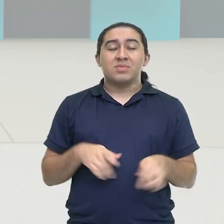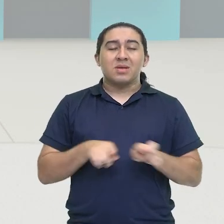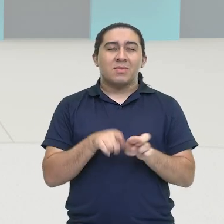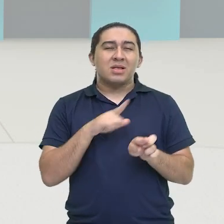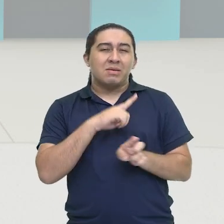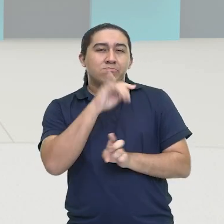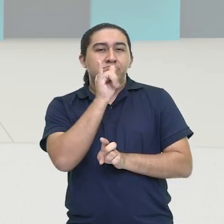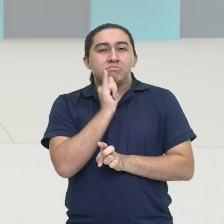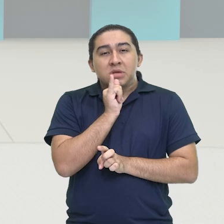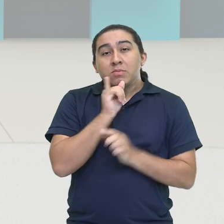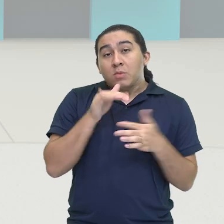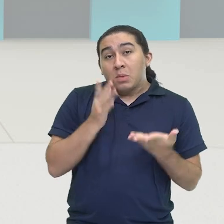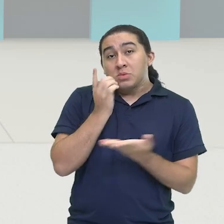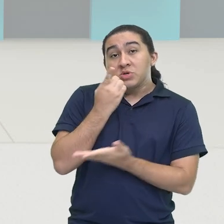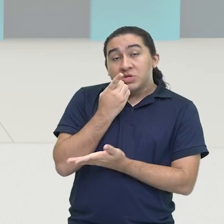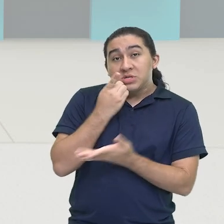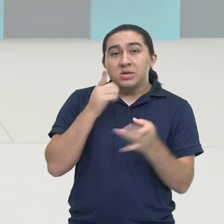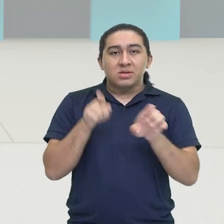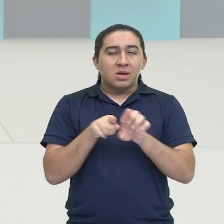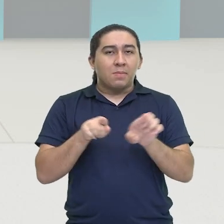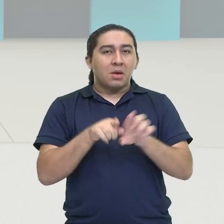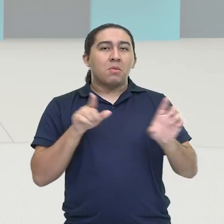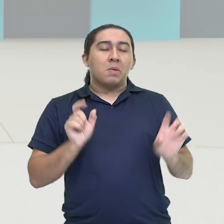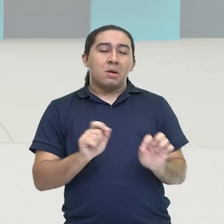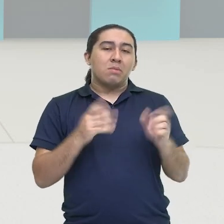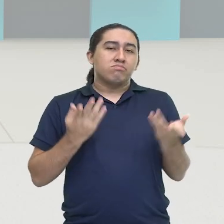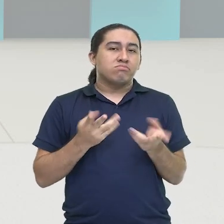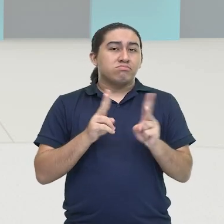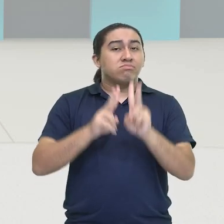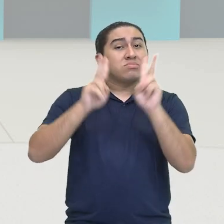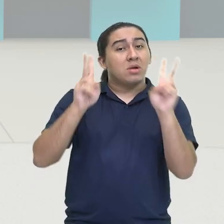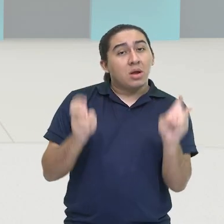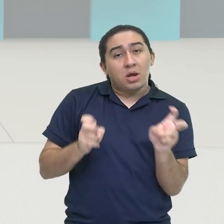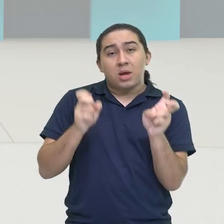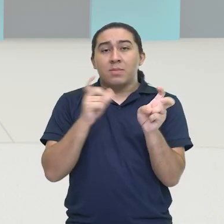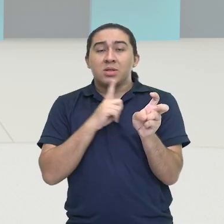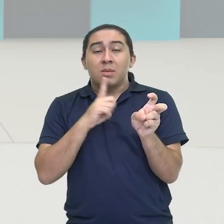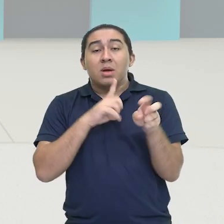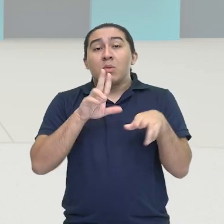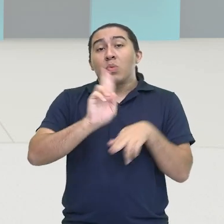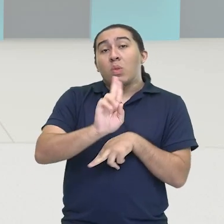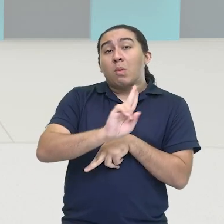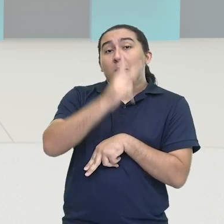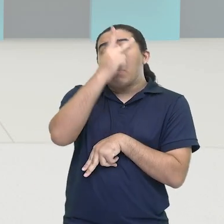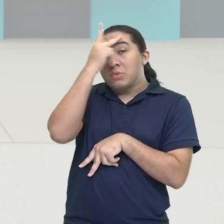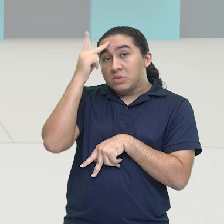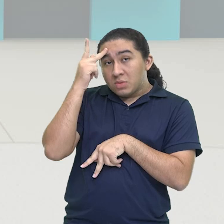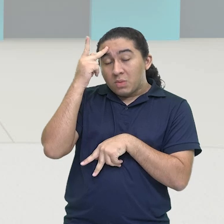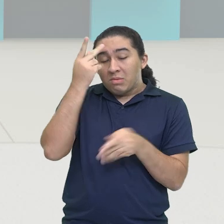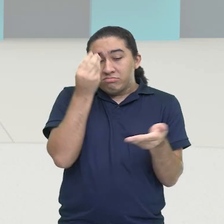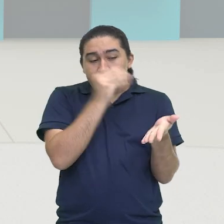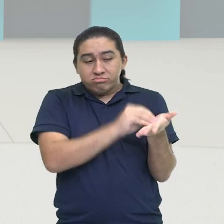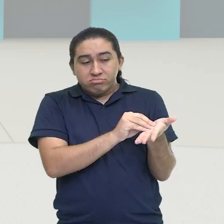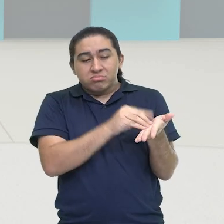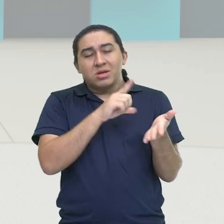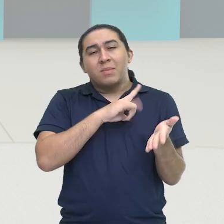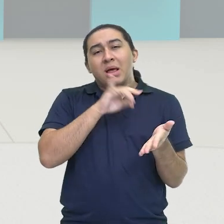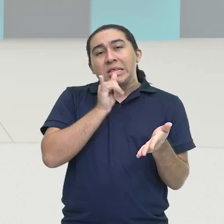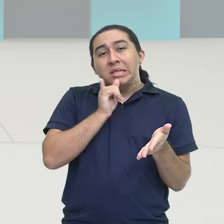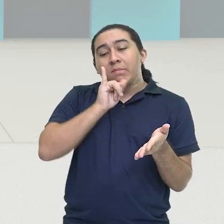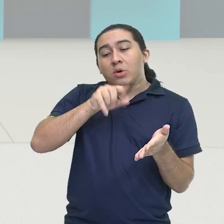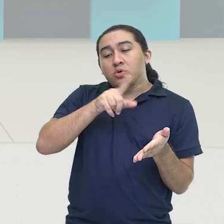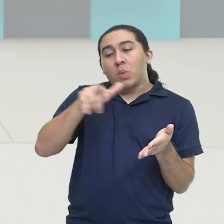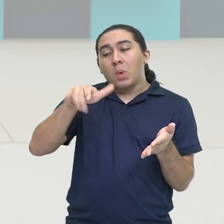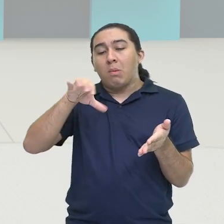colocar a data, vou colocar o vocativo, que é o nome da pessoa, João, aí